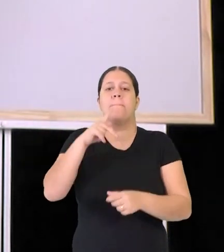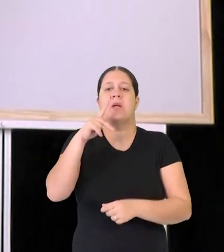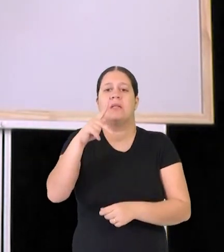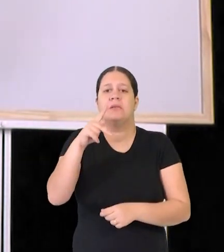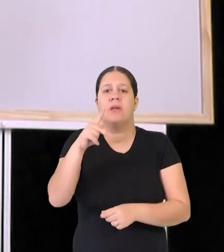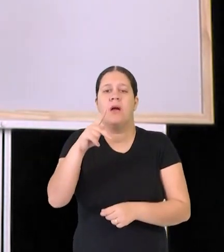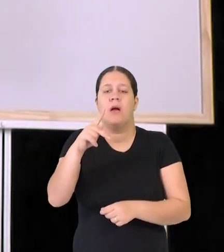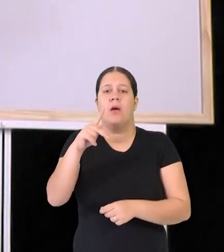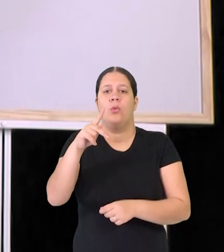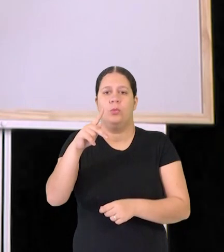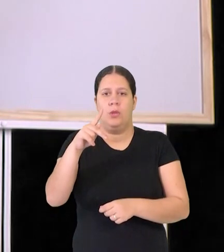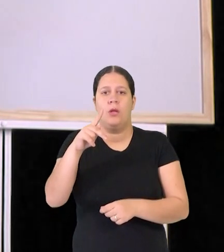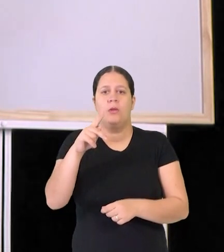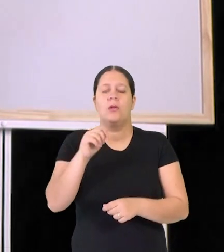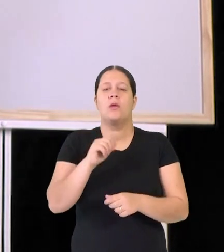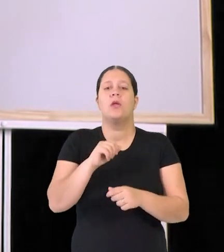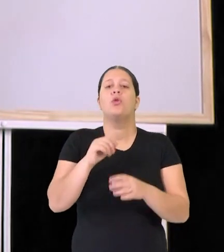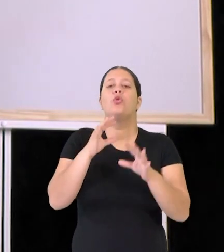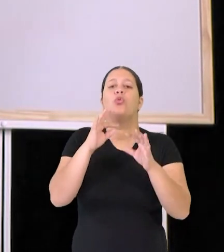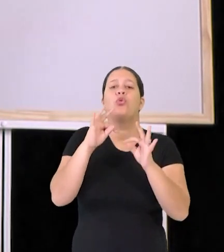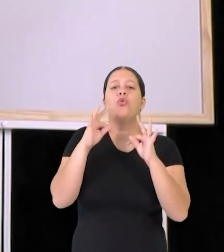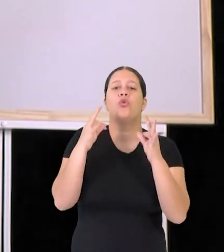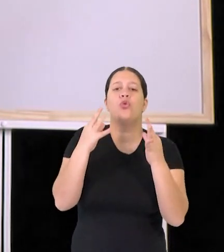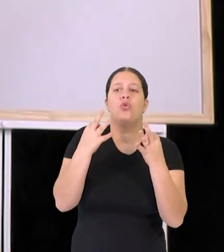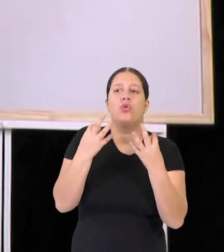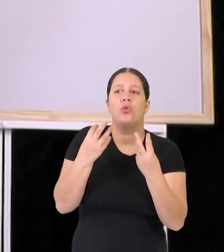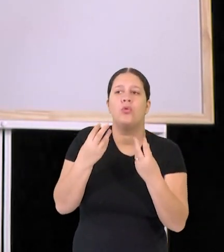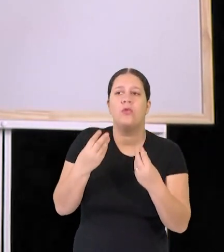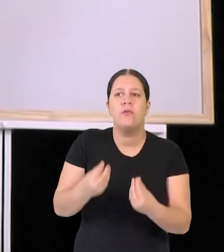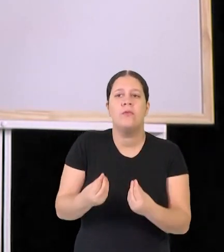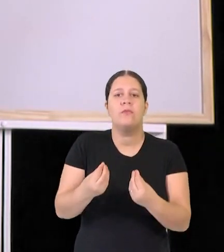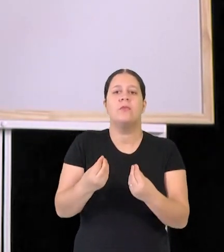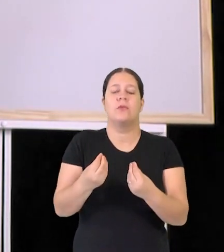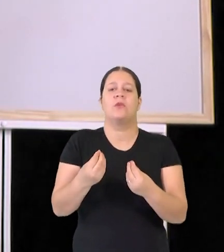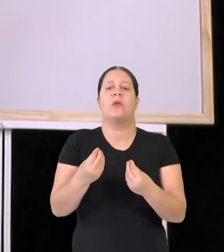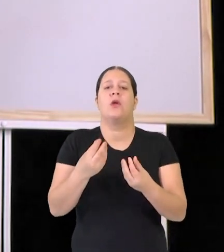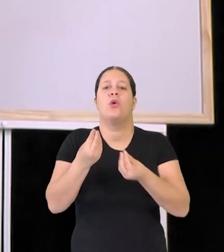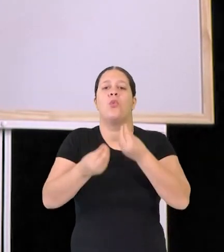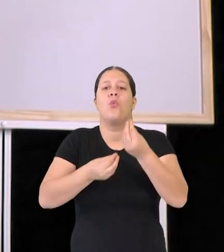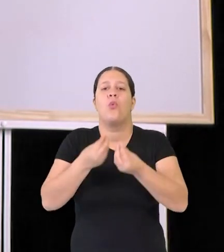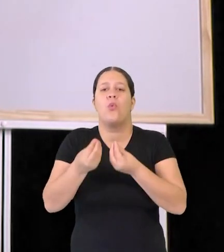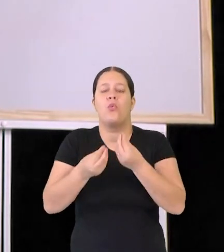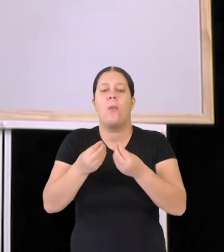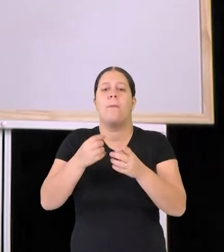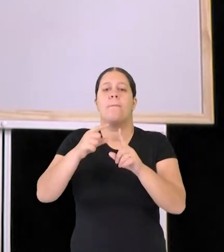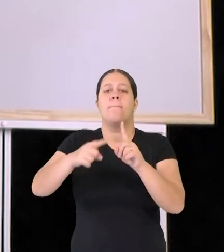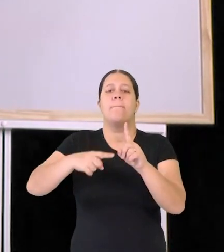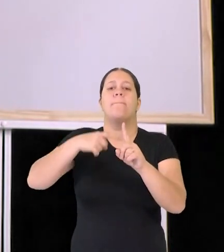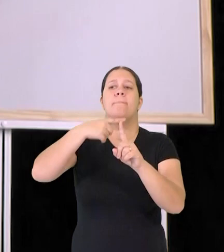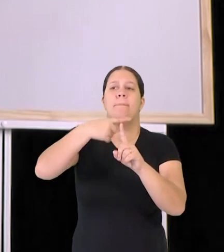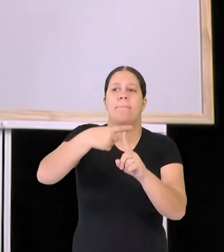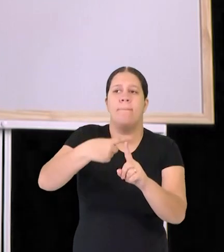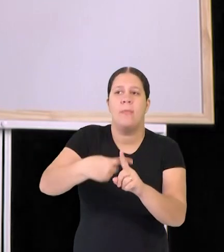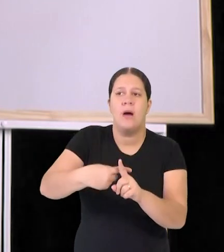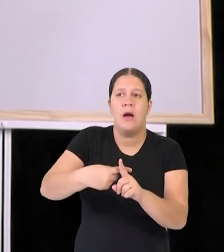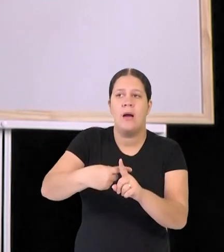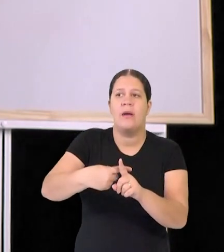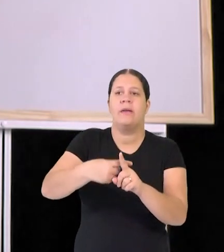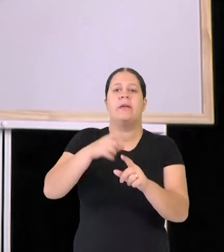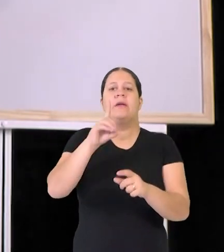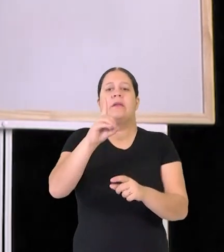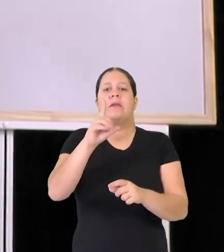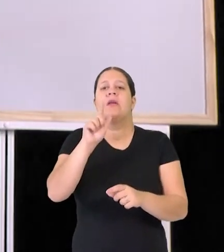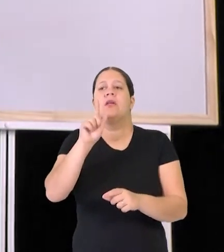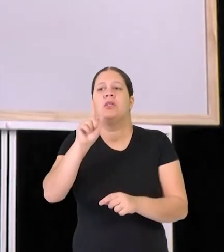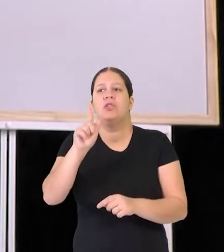vou colocar aqui um Tzinho, vai ser igual à pressão atmosférica mais a densidade